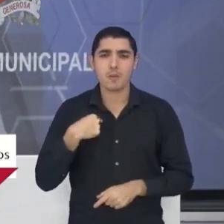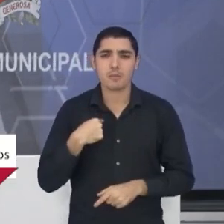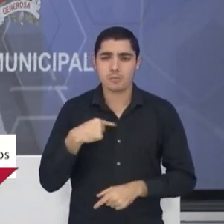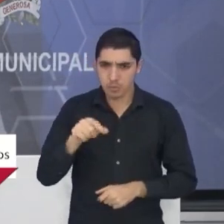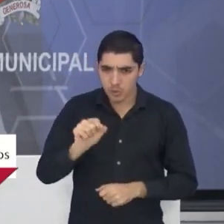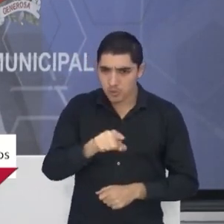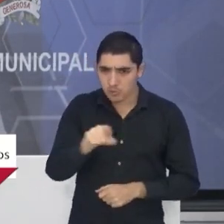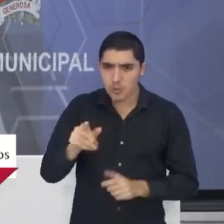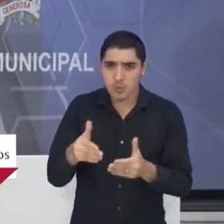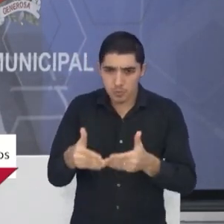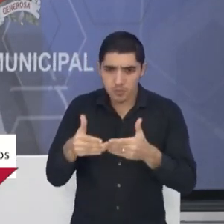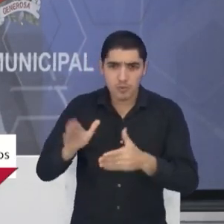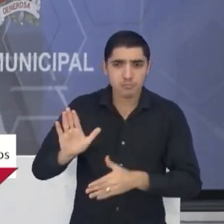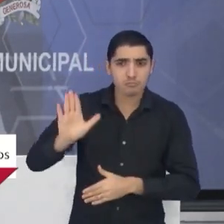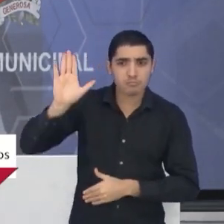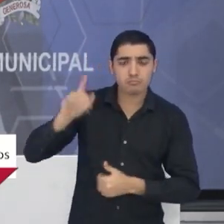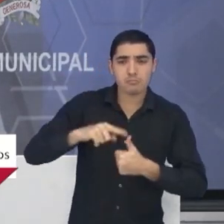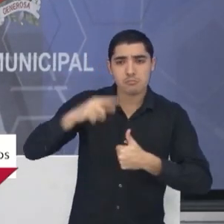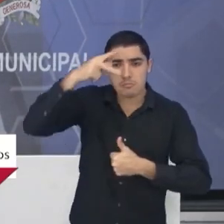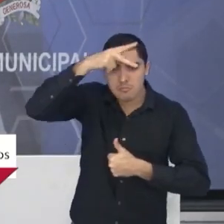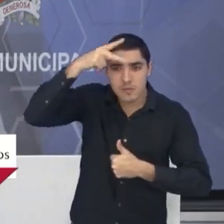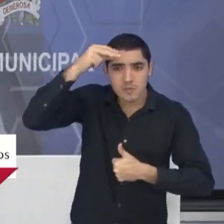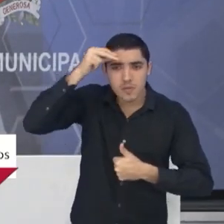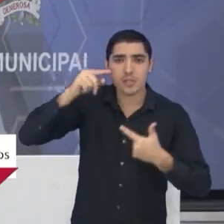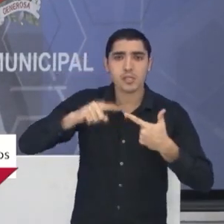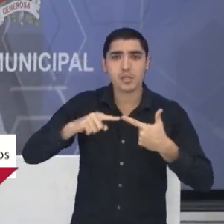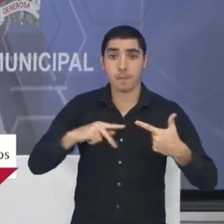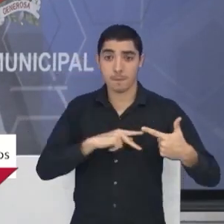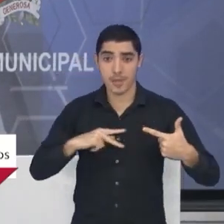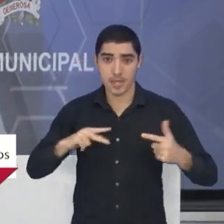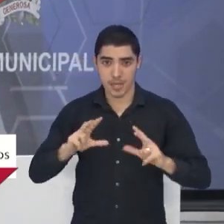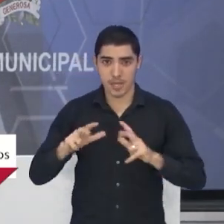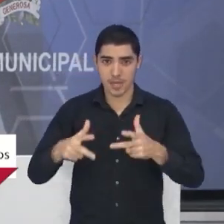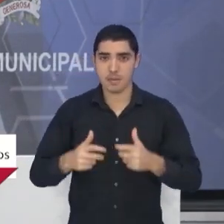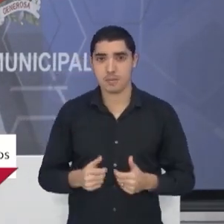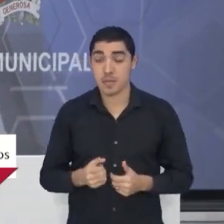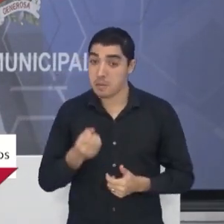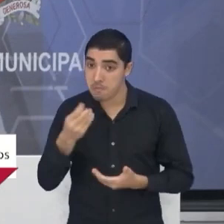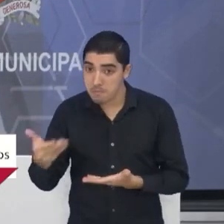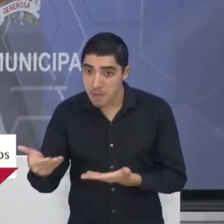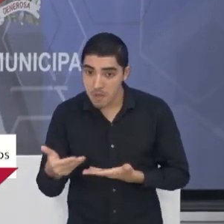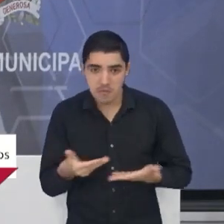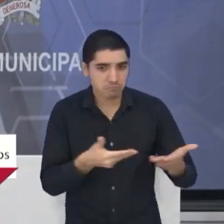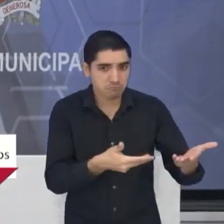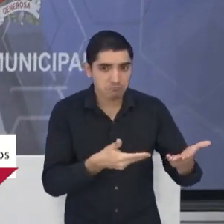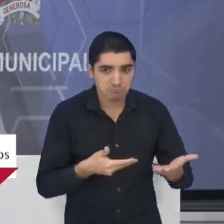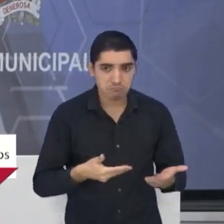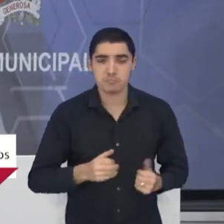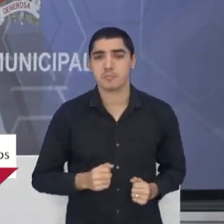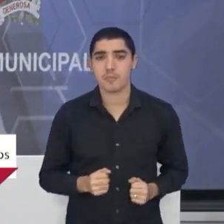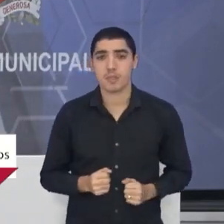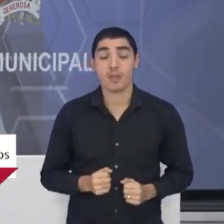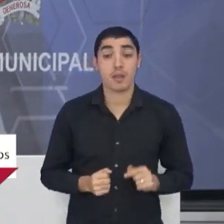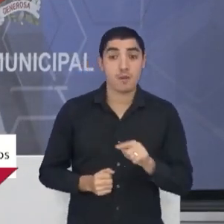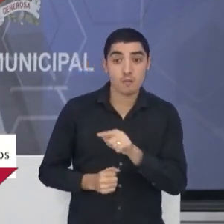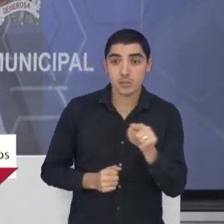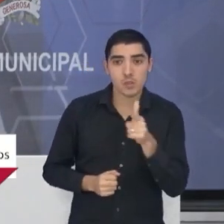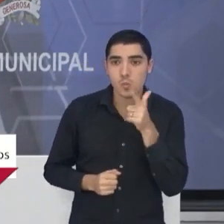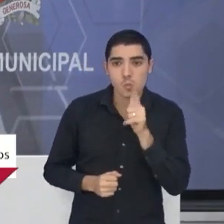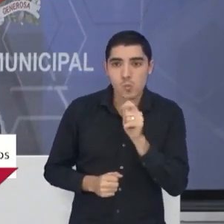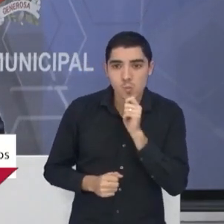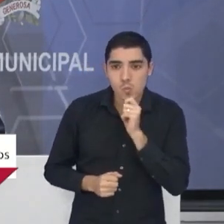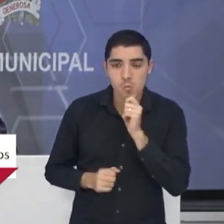podiam levantar as mãos os prefeitos presidentes e câmara que estão aqui hoje sejam muito bem-vindos eh para quem não recebeu nós temos ali